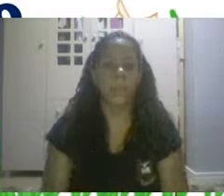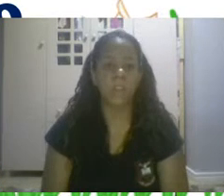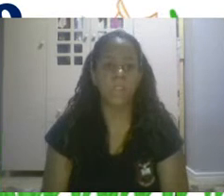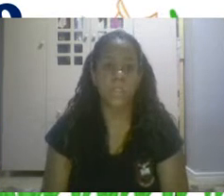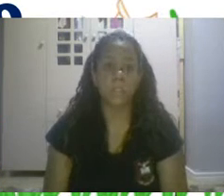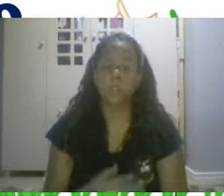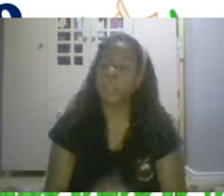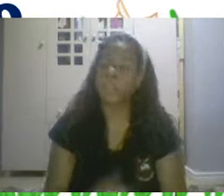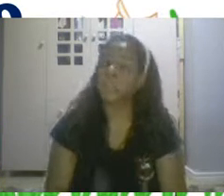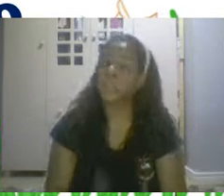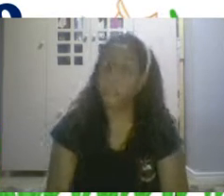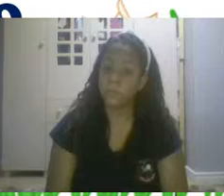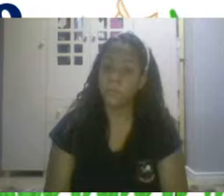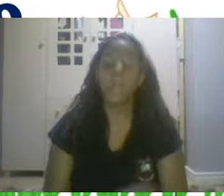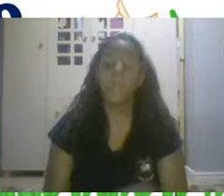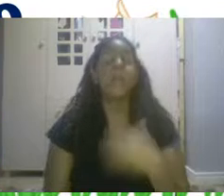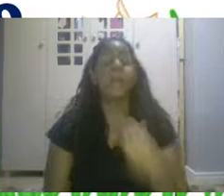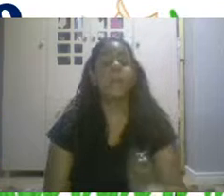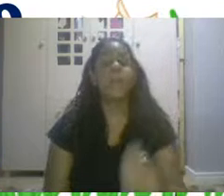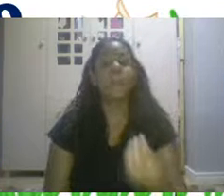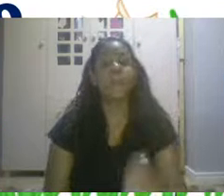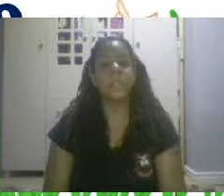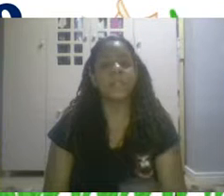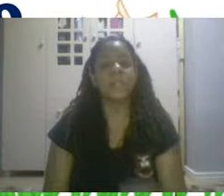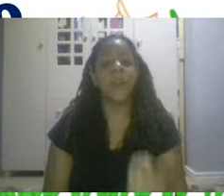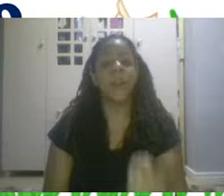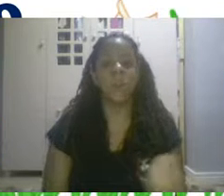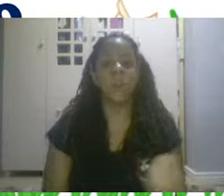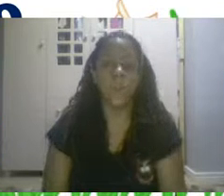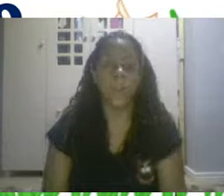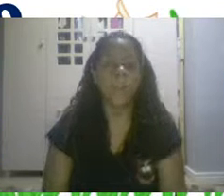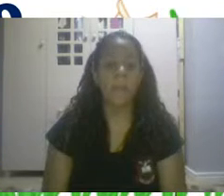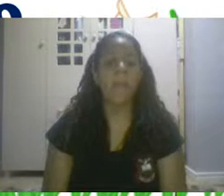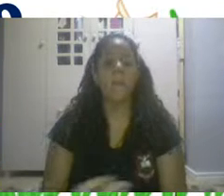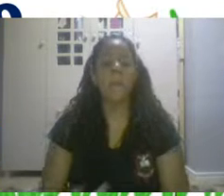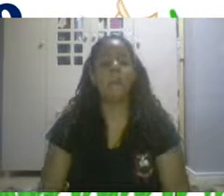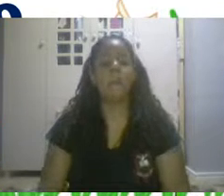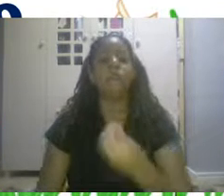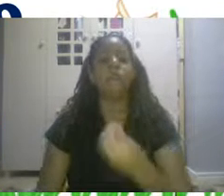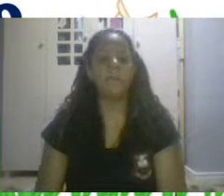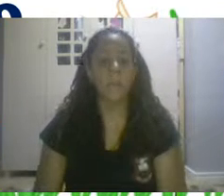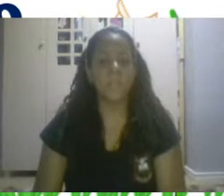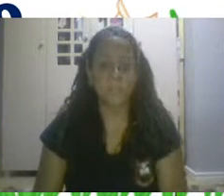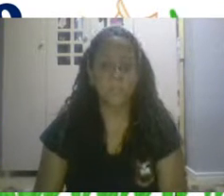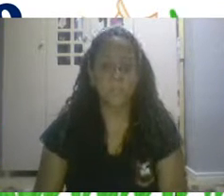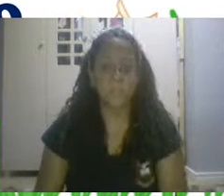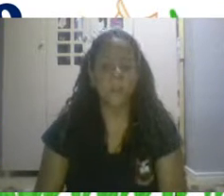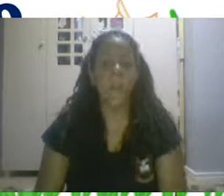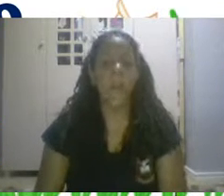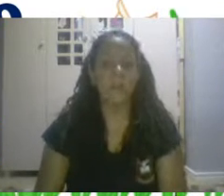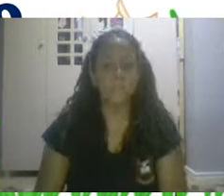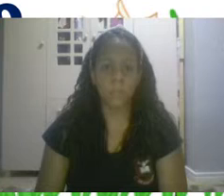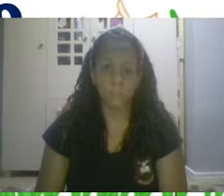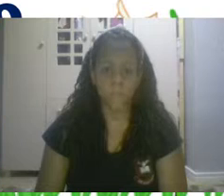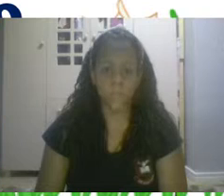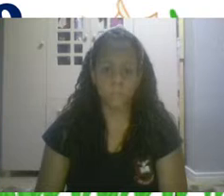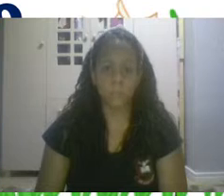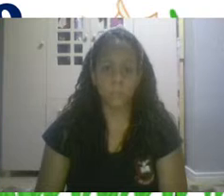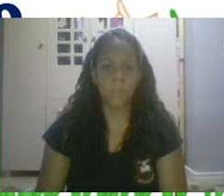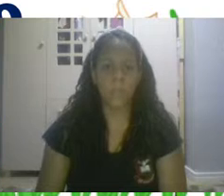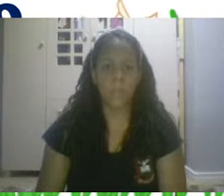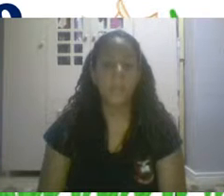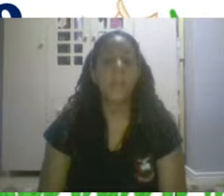de material genético dos seres vivos não vai precisar ocorrer para que um novo ser vivo